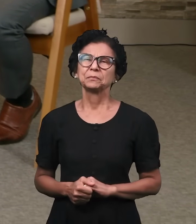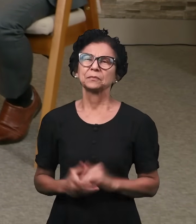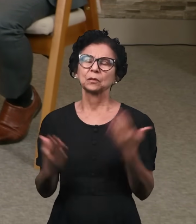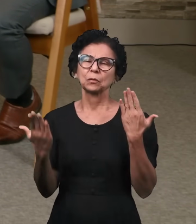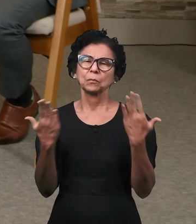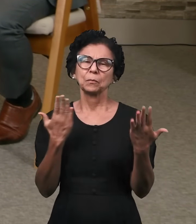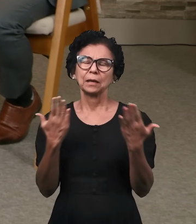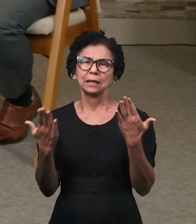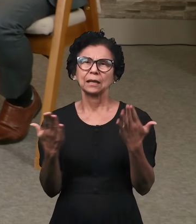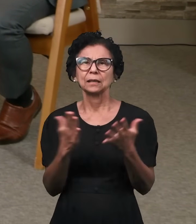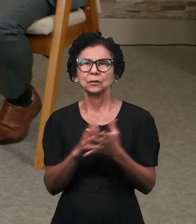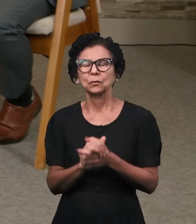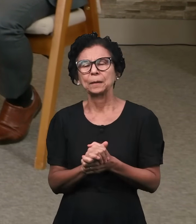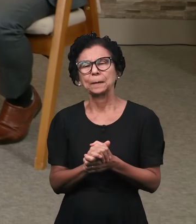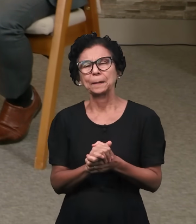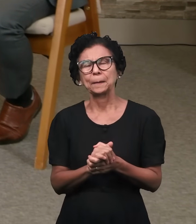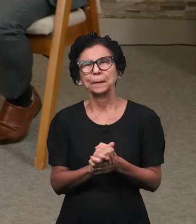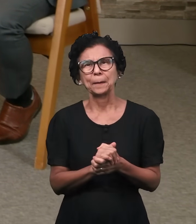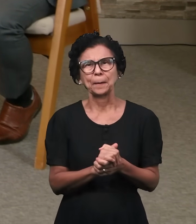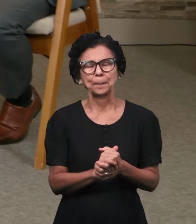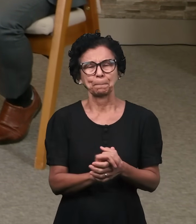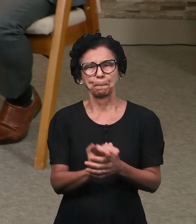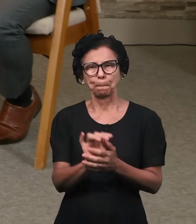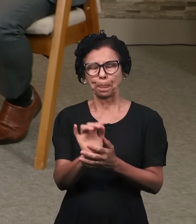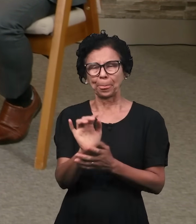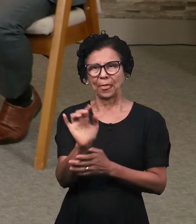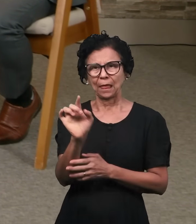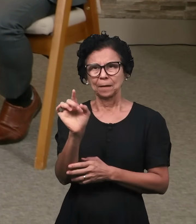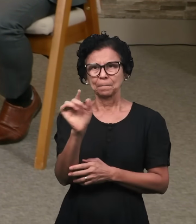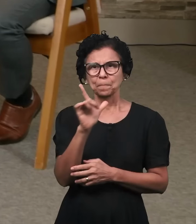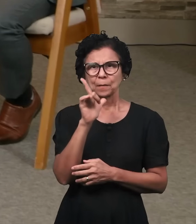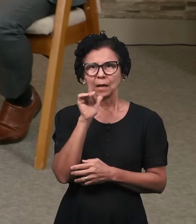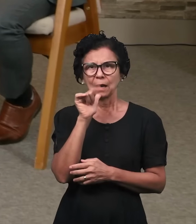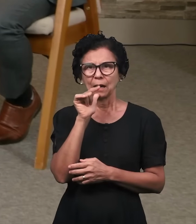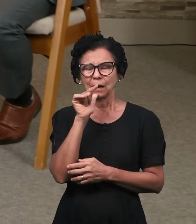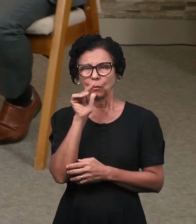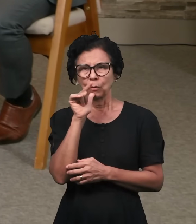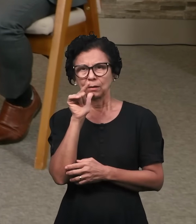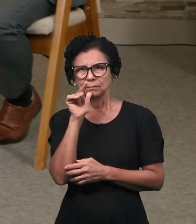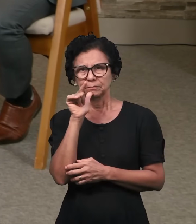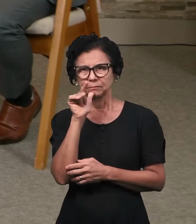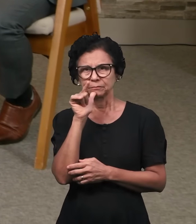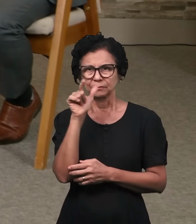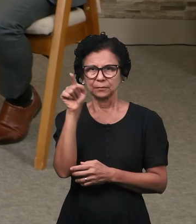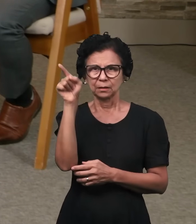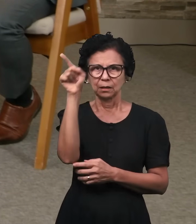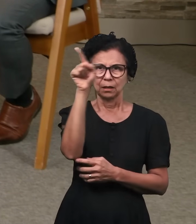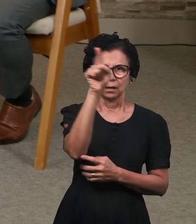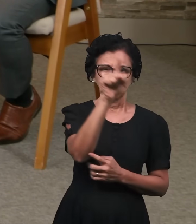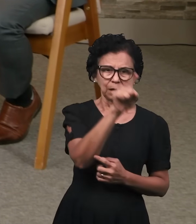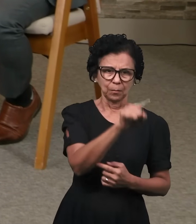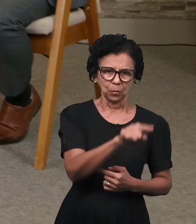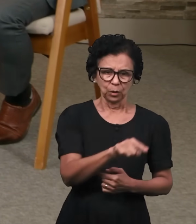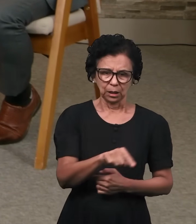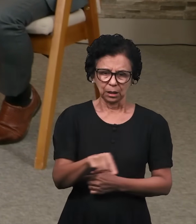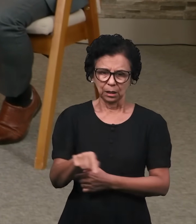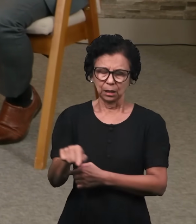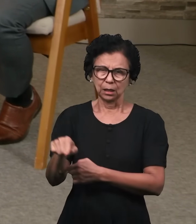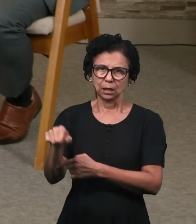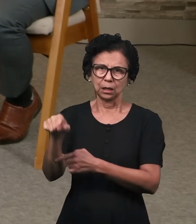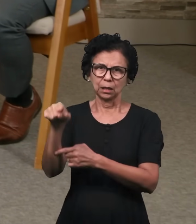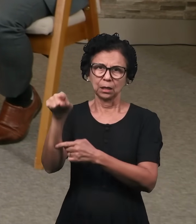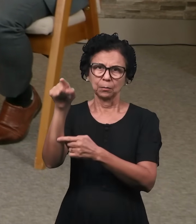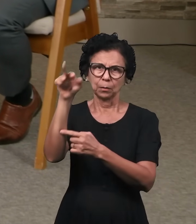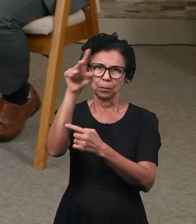a moinha, né, que gira e leva para onde? Ninguém sabe. Para que você está